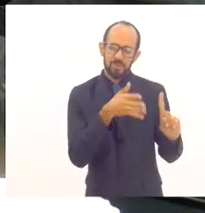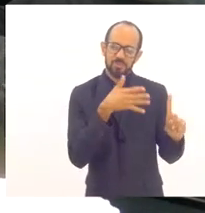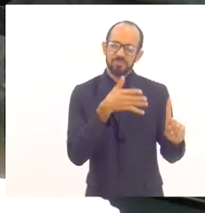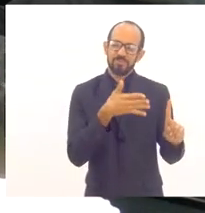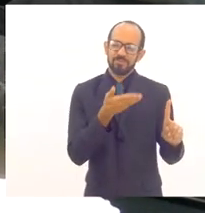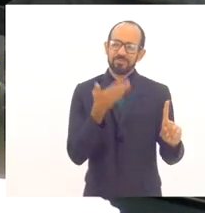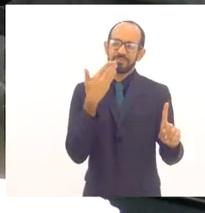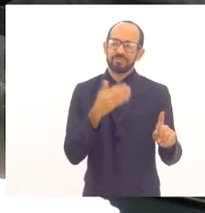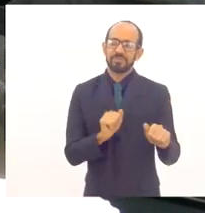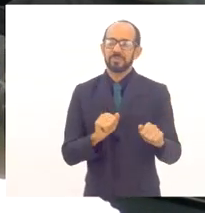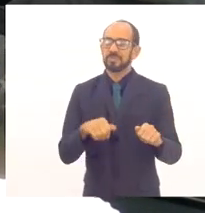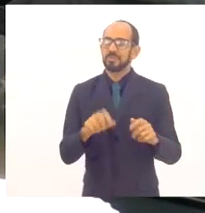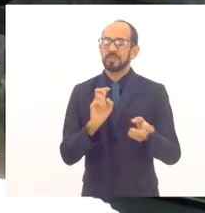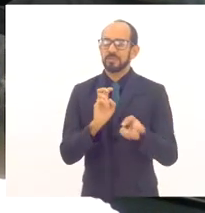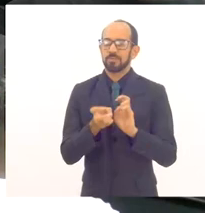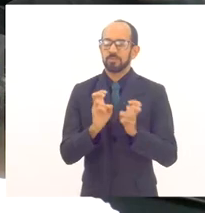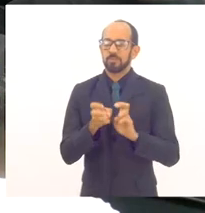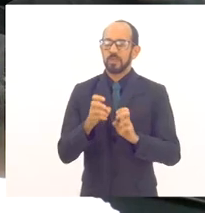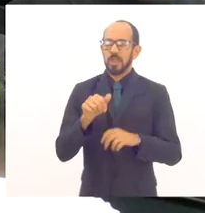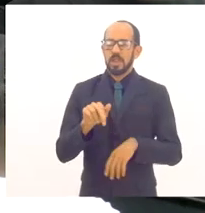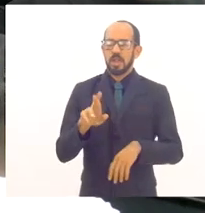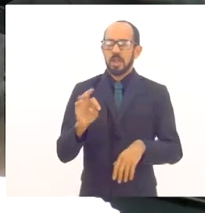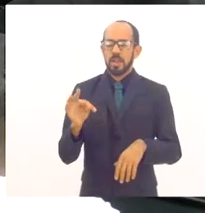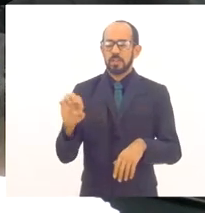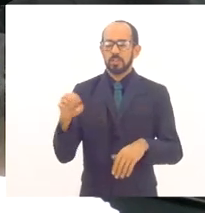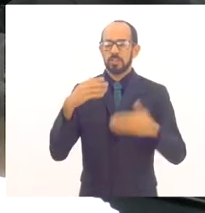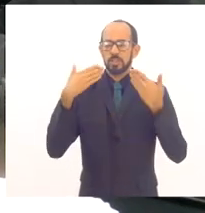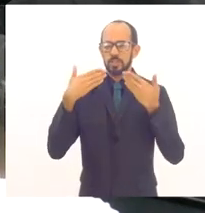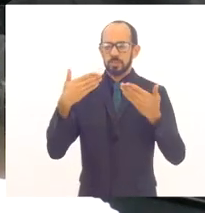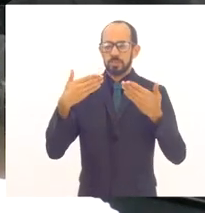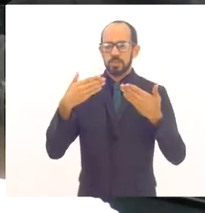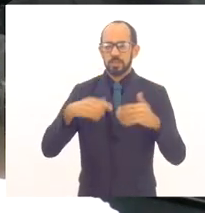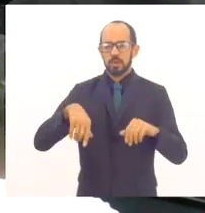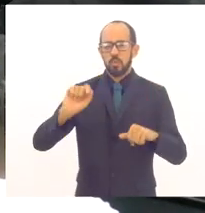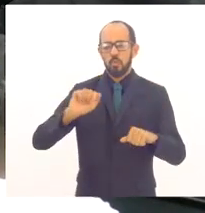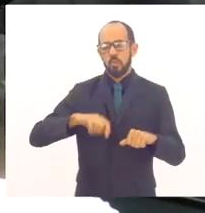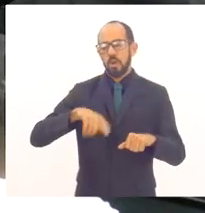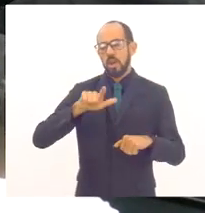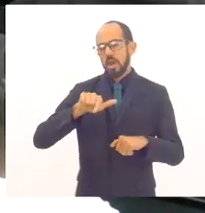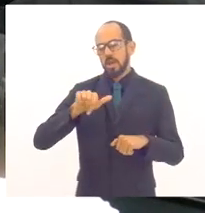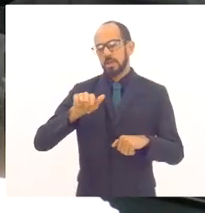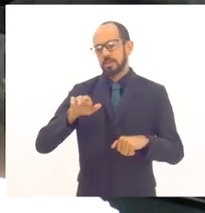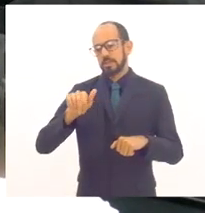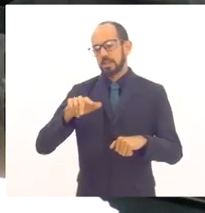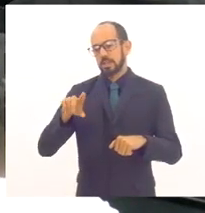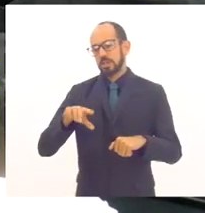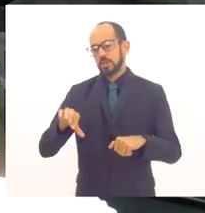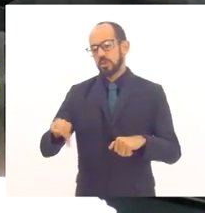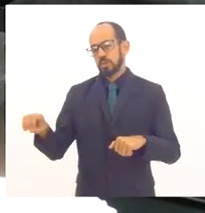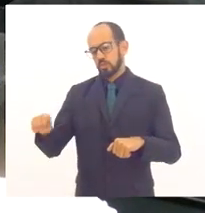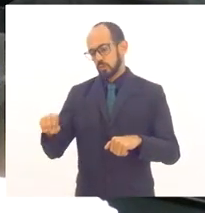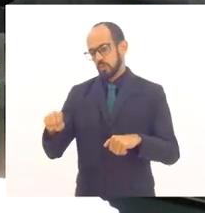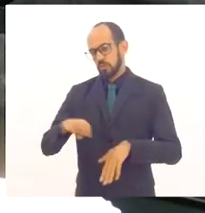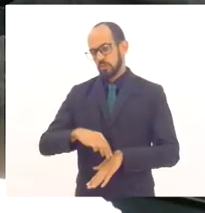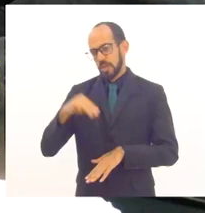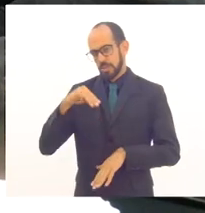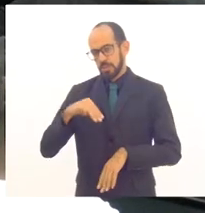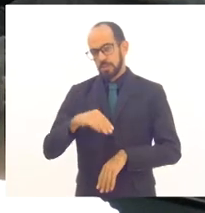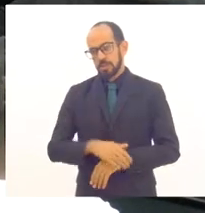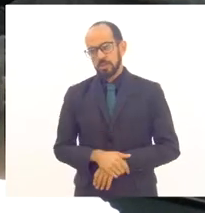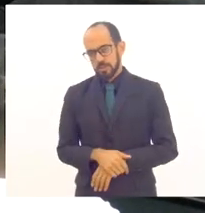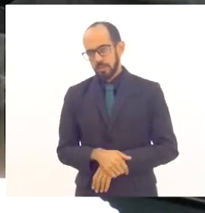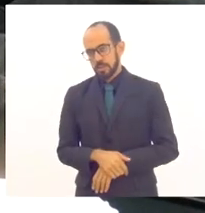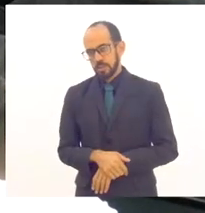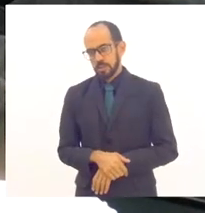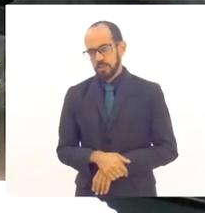Capoeira Arte e Expressão. Lázaro dos Santos. Mestre Lázaro.